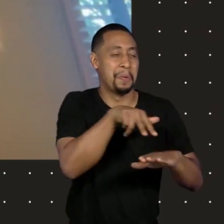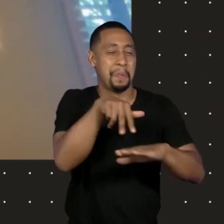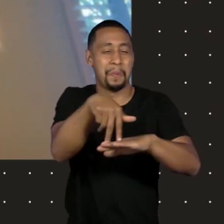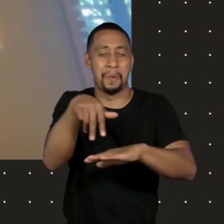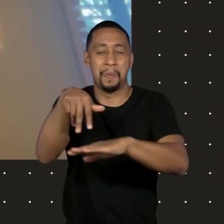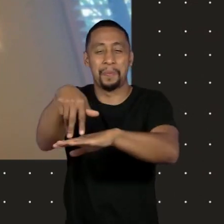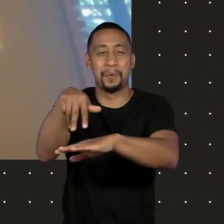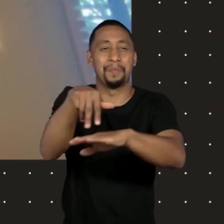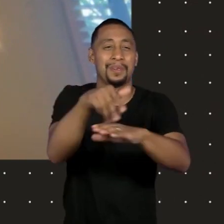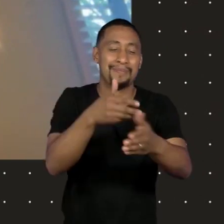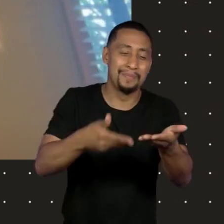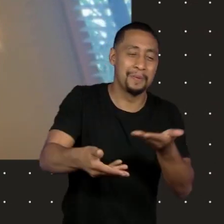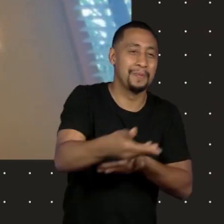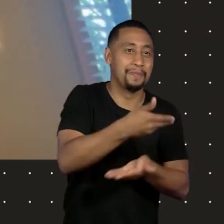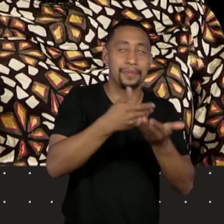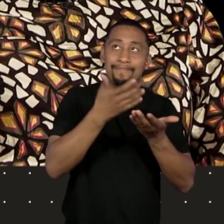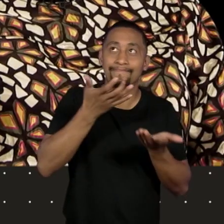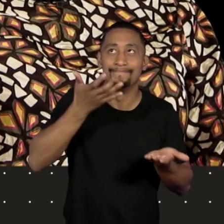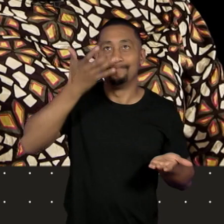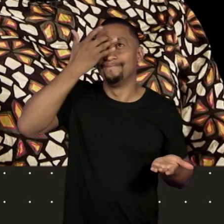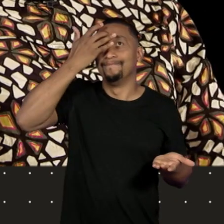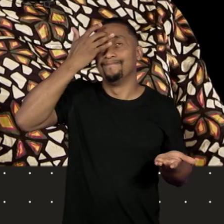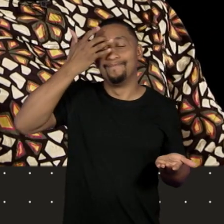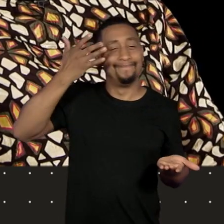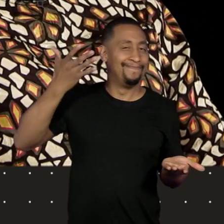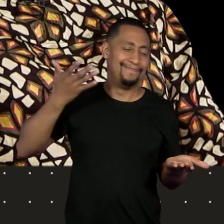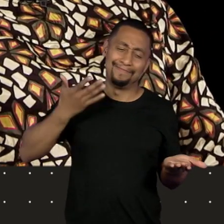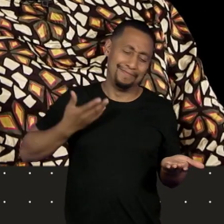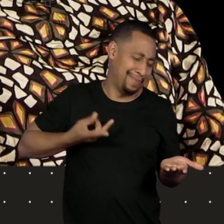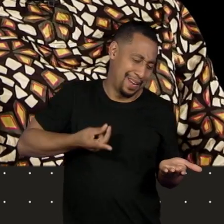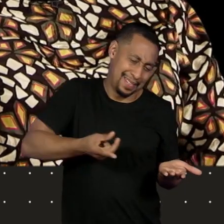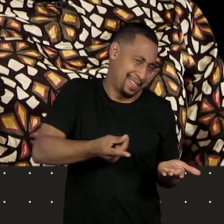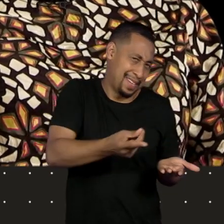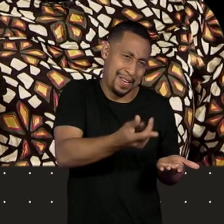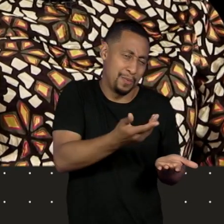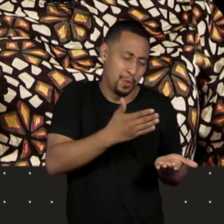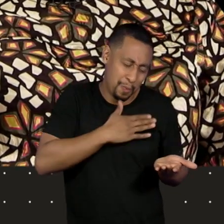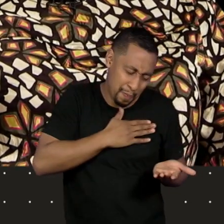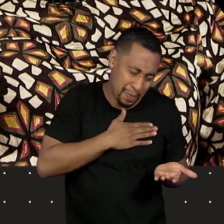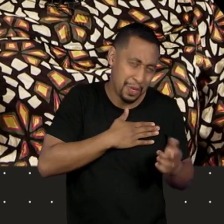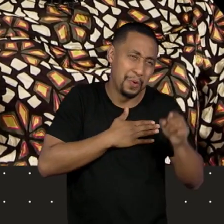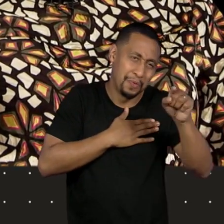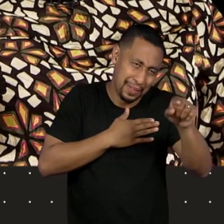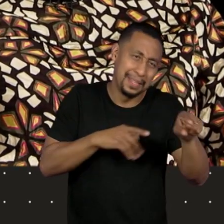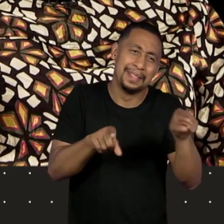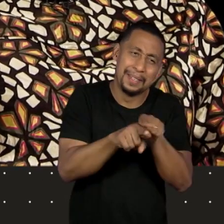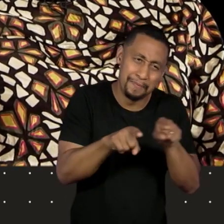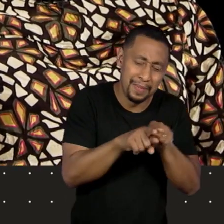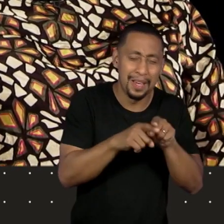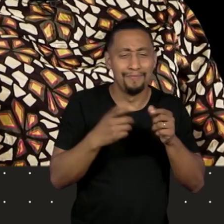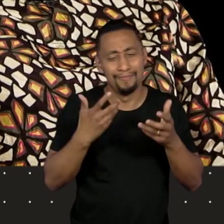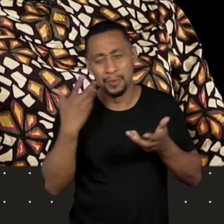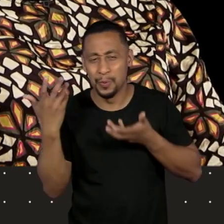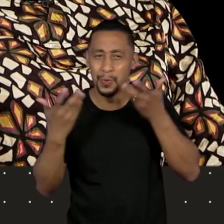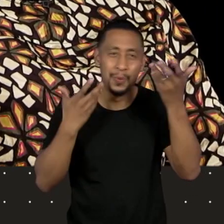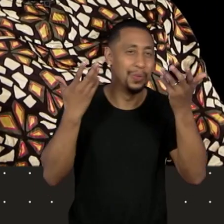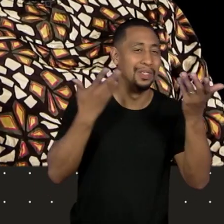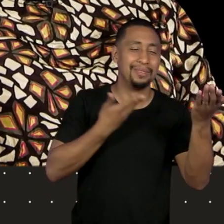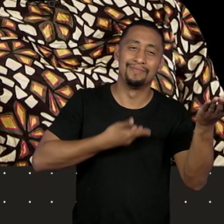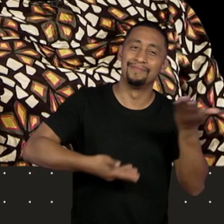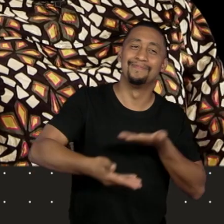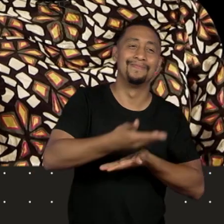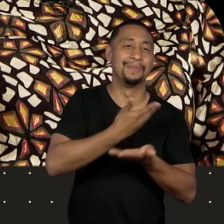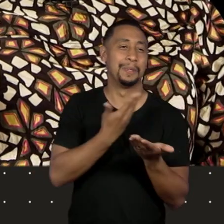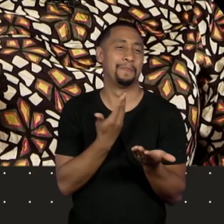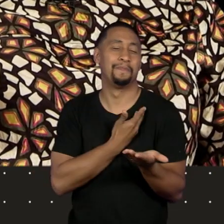memoráveis que ficaram para sempre aqui comigo, acho que com você também, coisas musicais e mais a nossa amizade, enfim, coisas